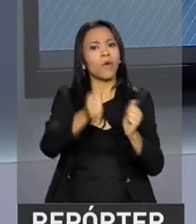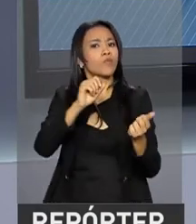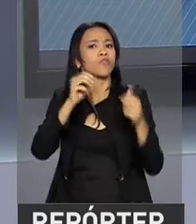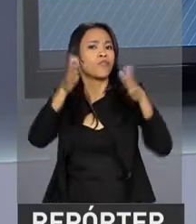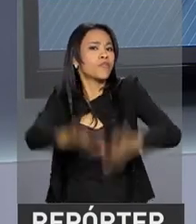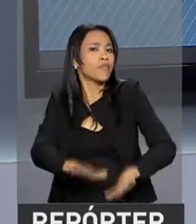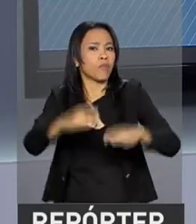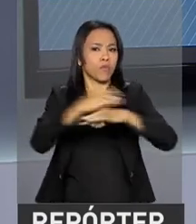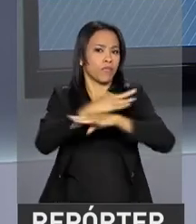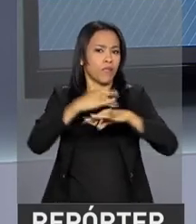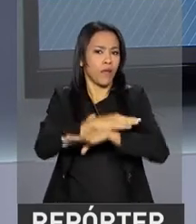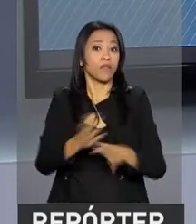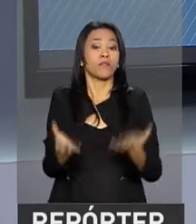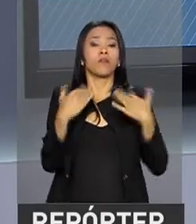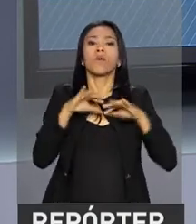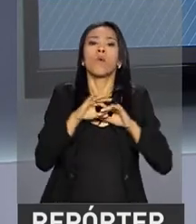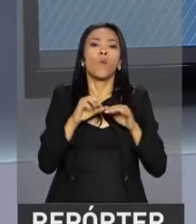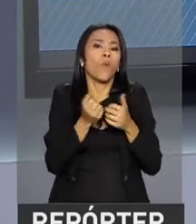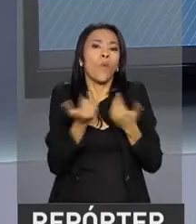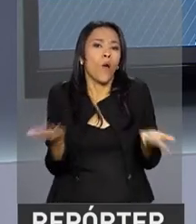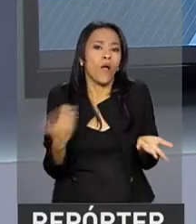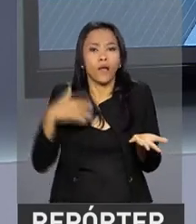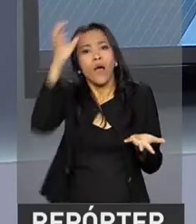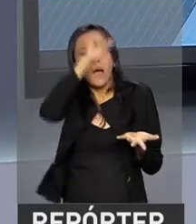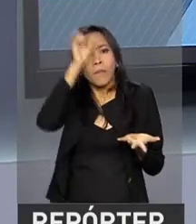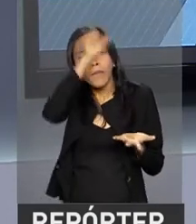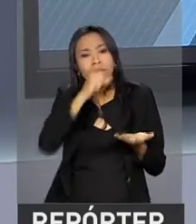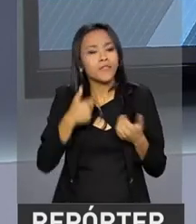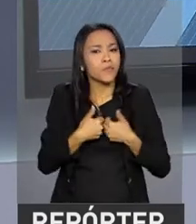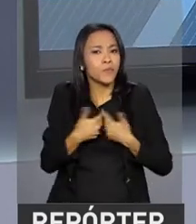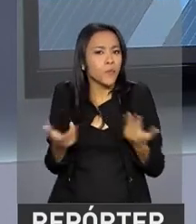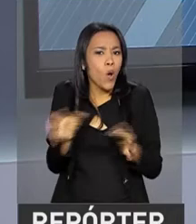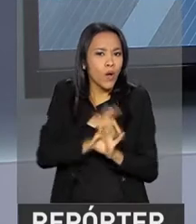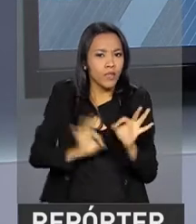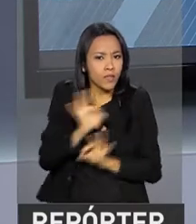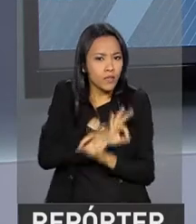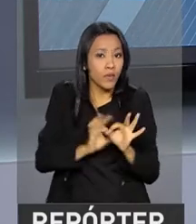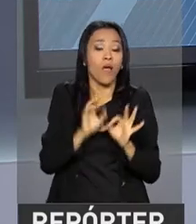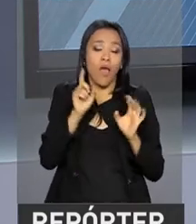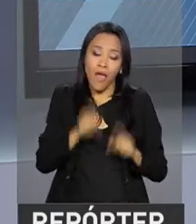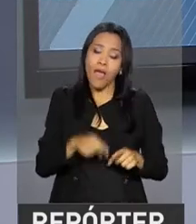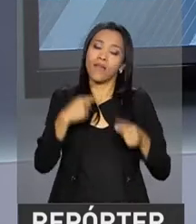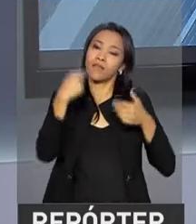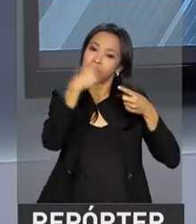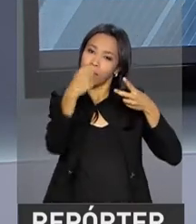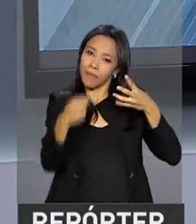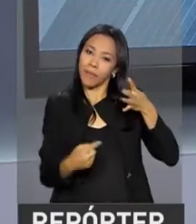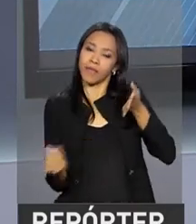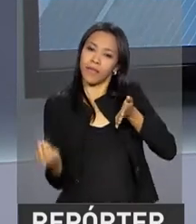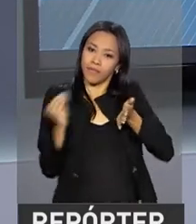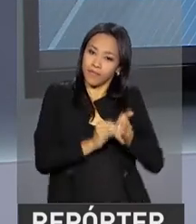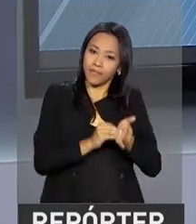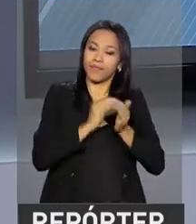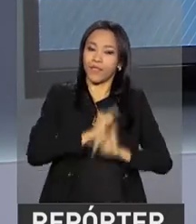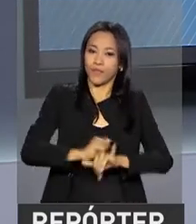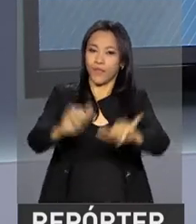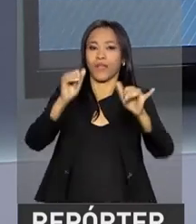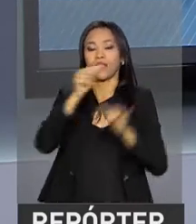os aprendizados que os organizadores levam? Essas e outras questões estão em uma publicação lançada no Rio de